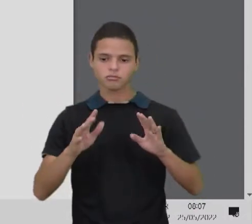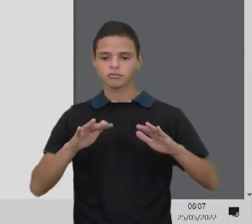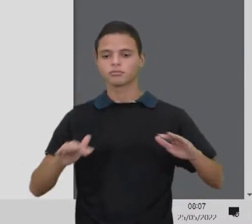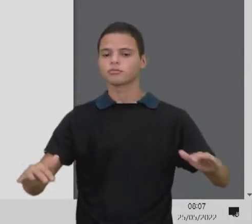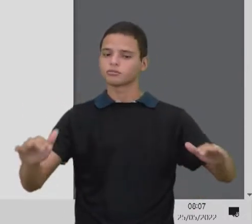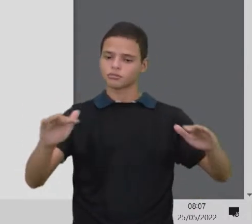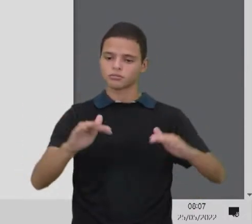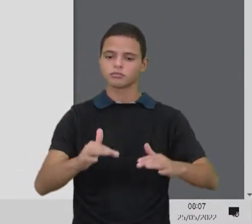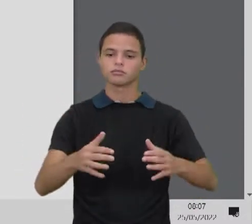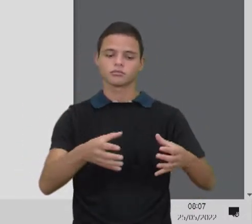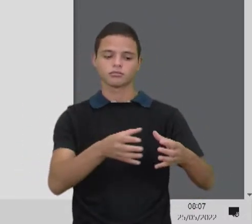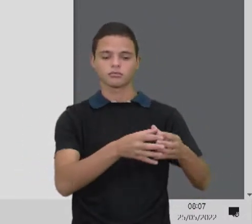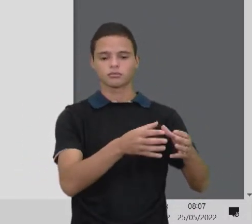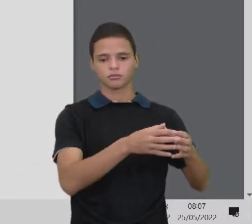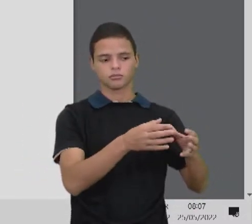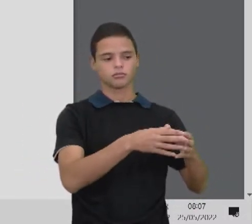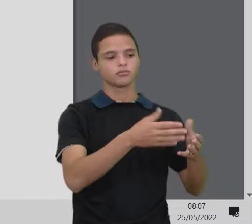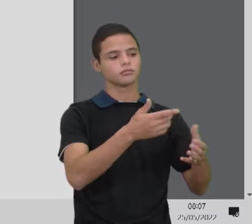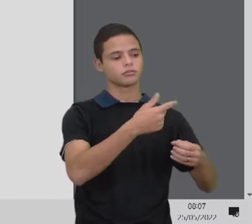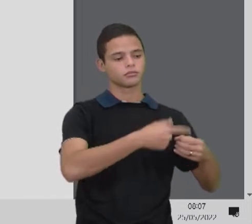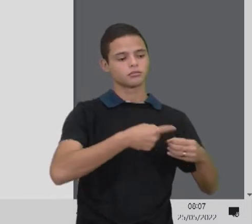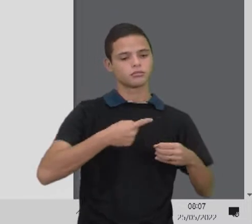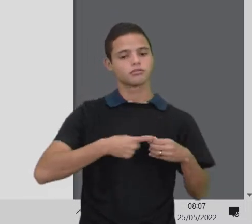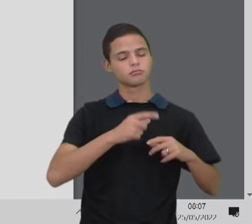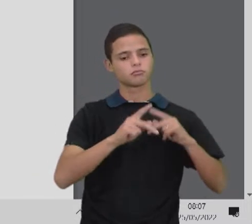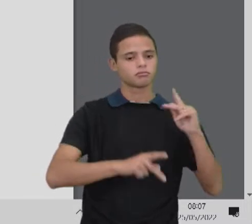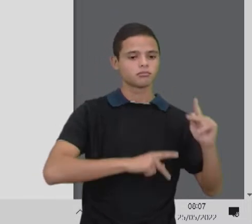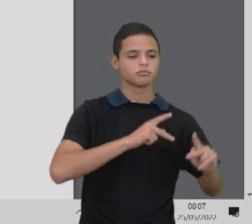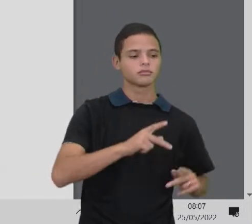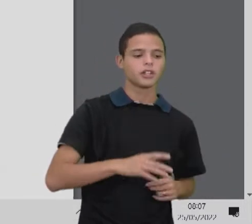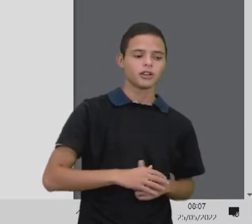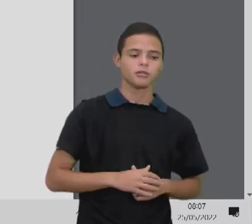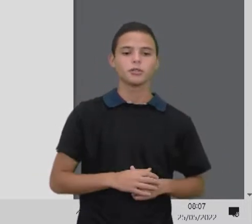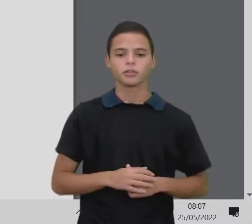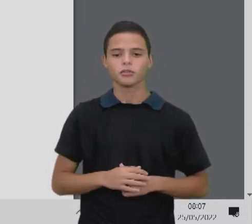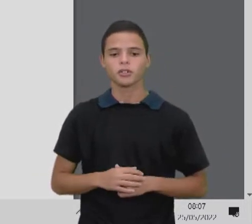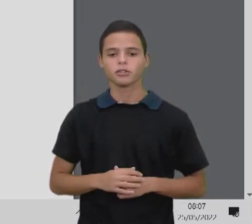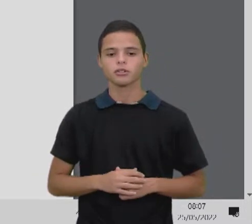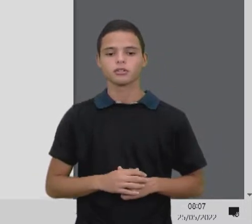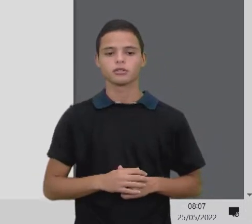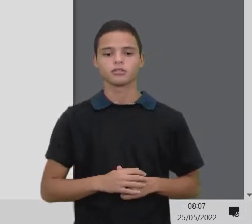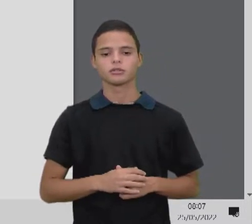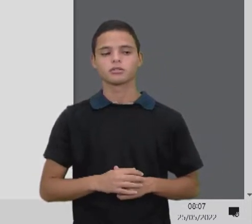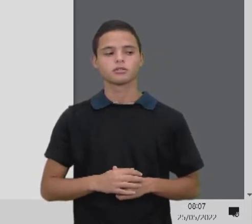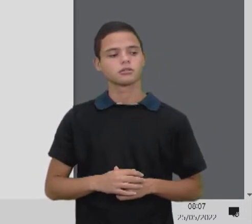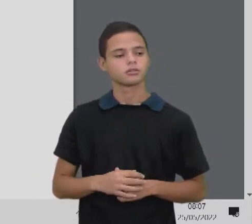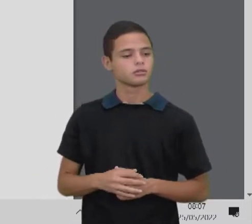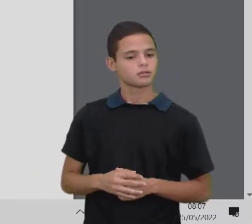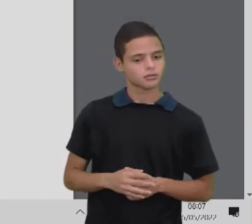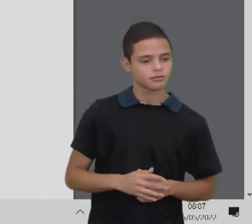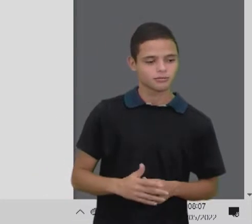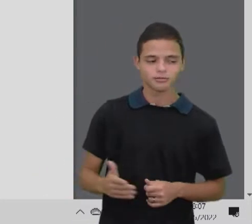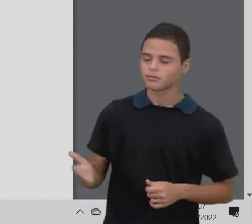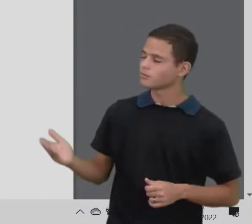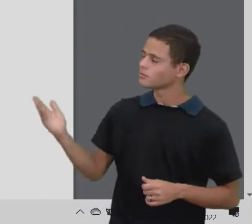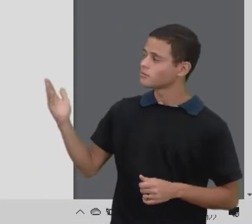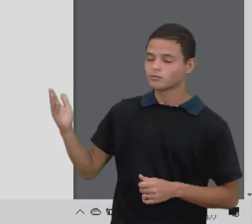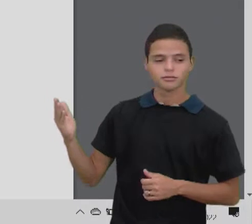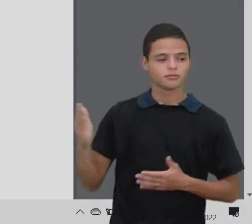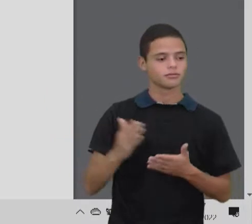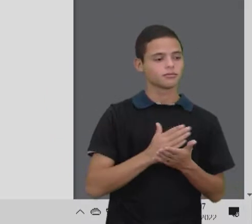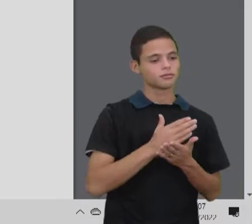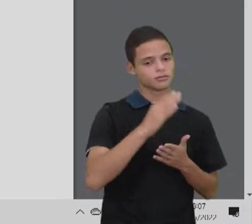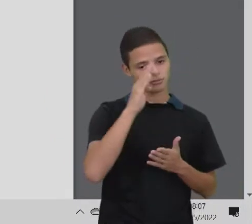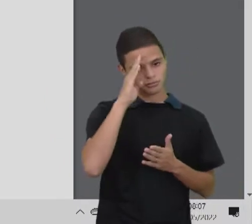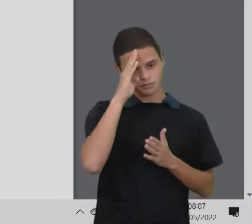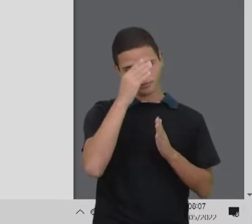uma parte da população para o bem-estar de todos, tá? Então, ó, isso daqui são os princípios